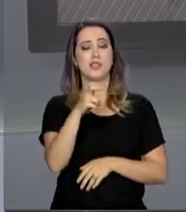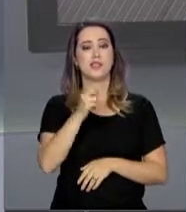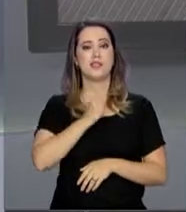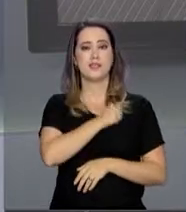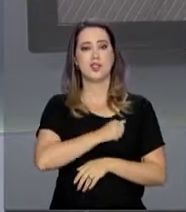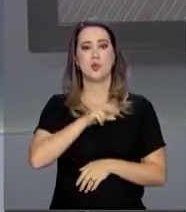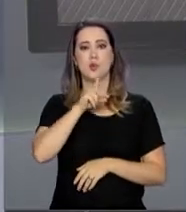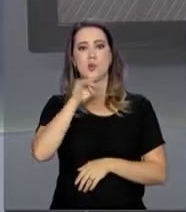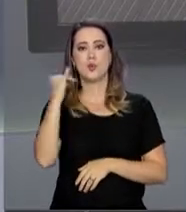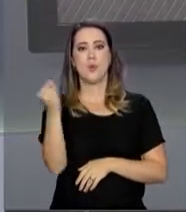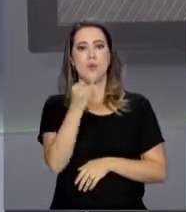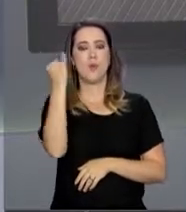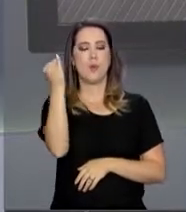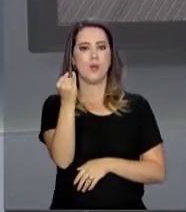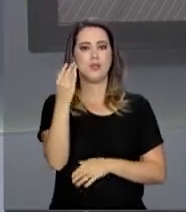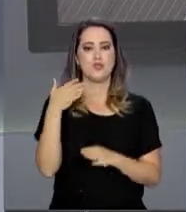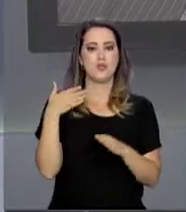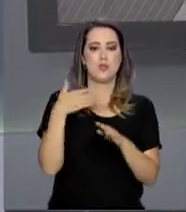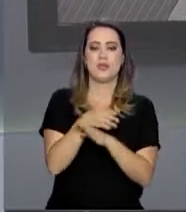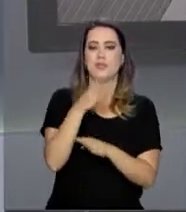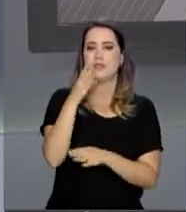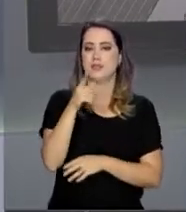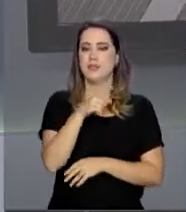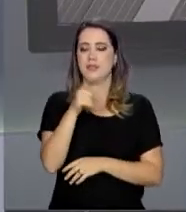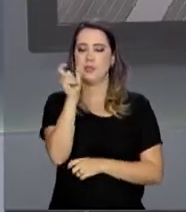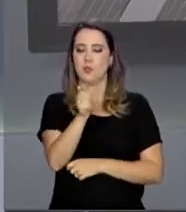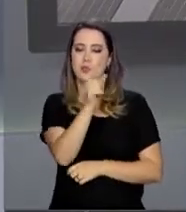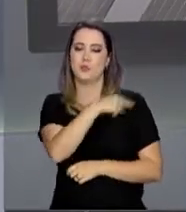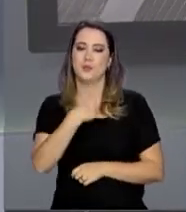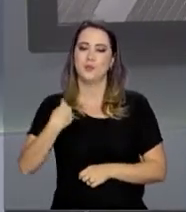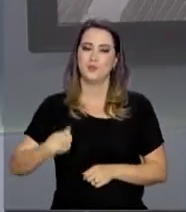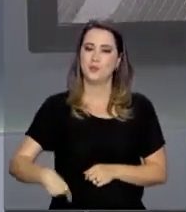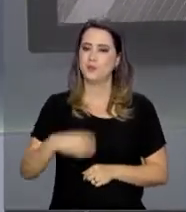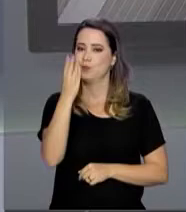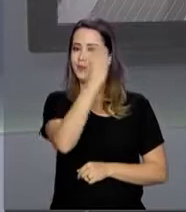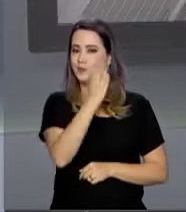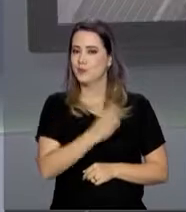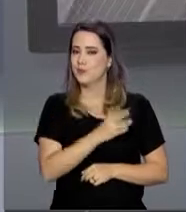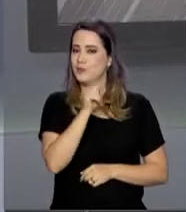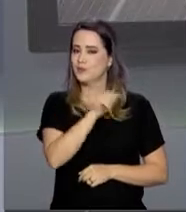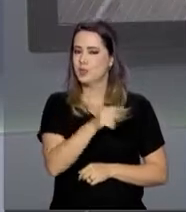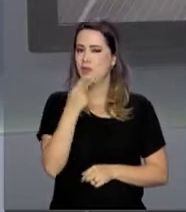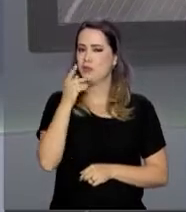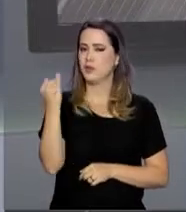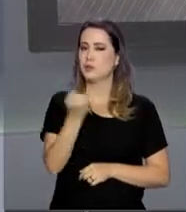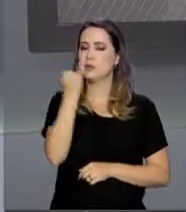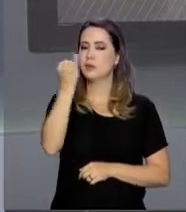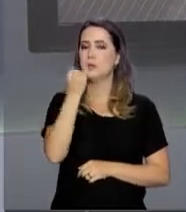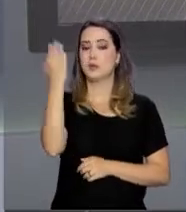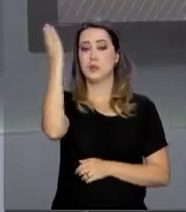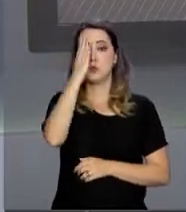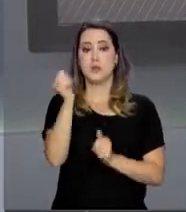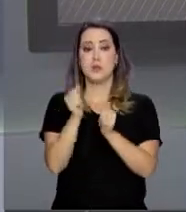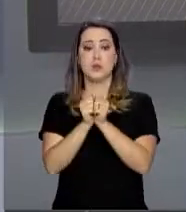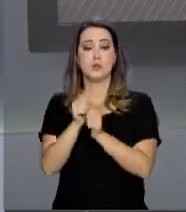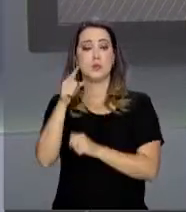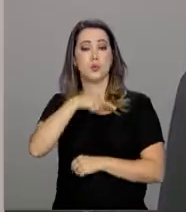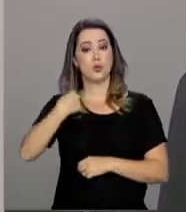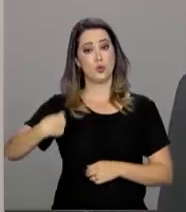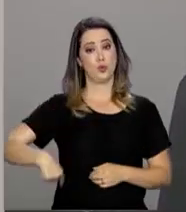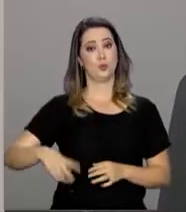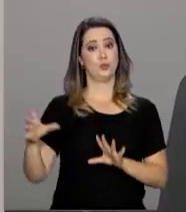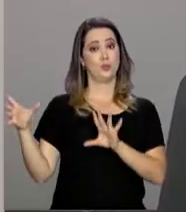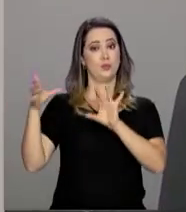chinesa no brasil em evento no palácio do planalto teme falou da importância das relações brasil e china